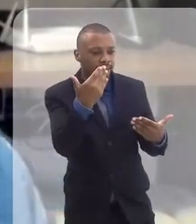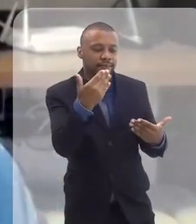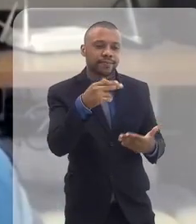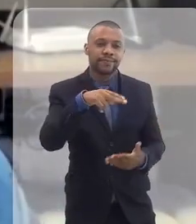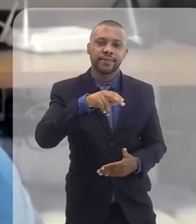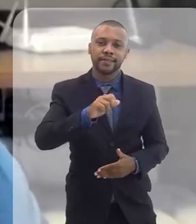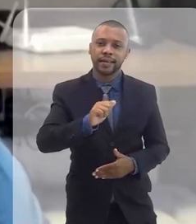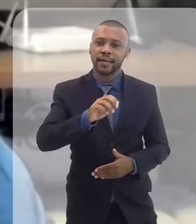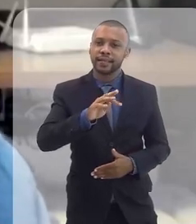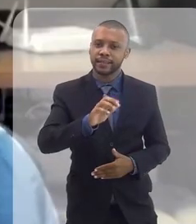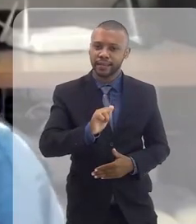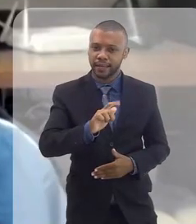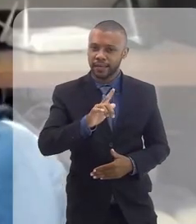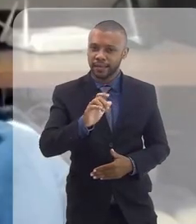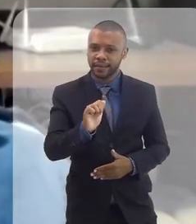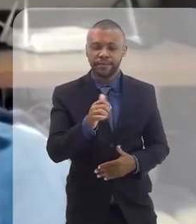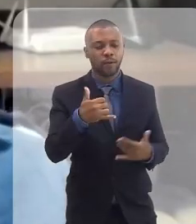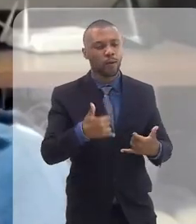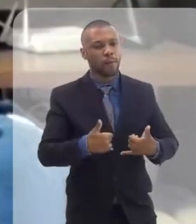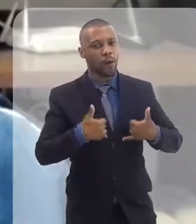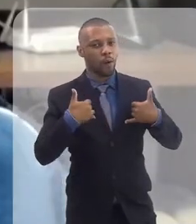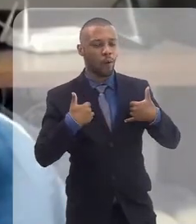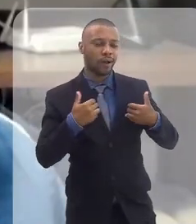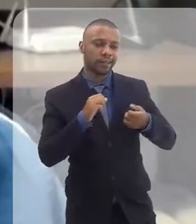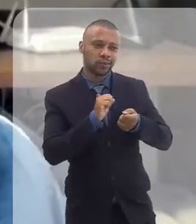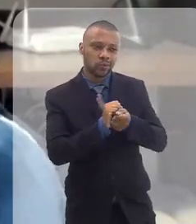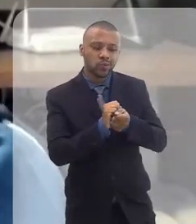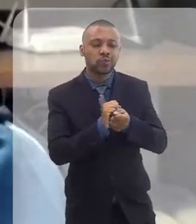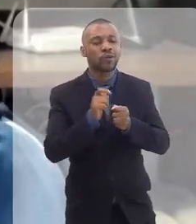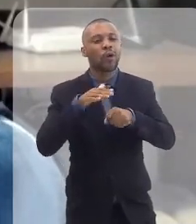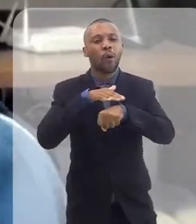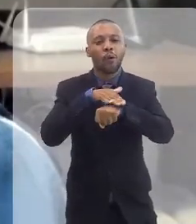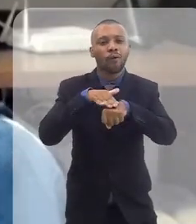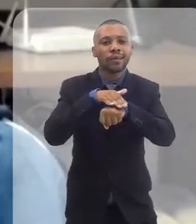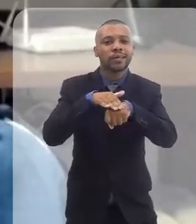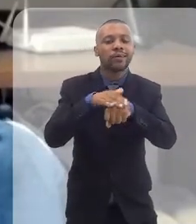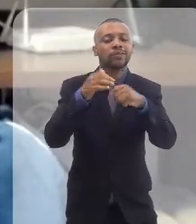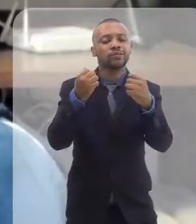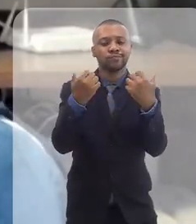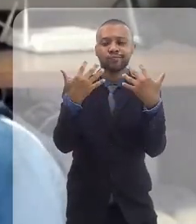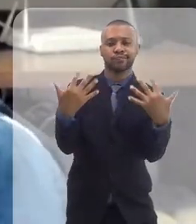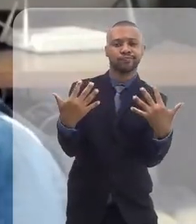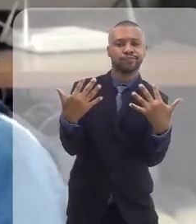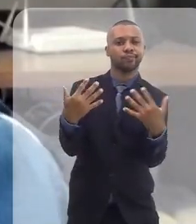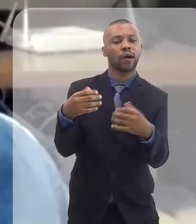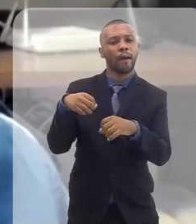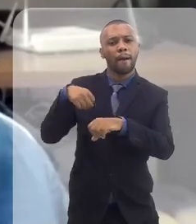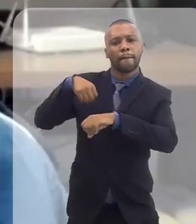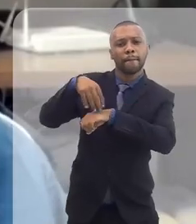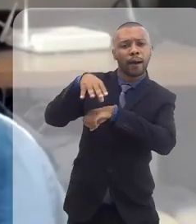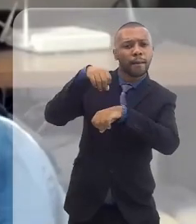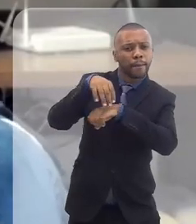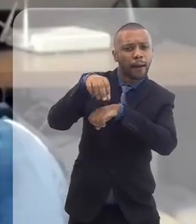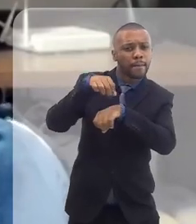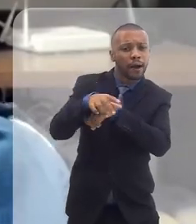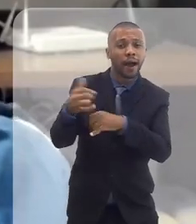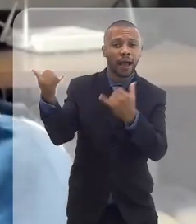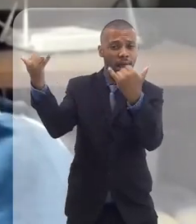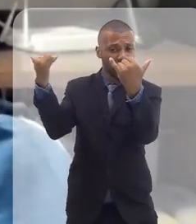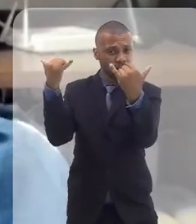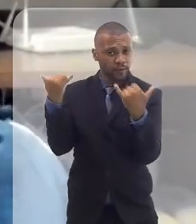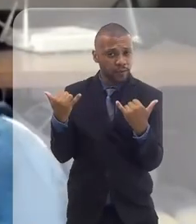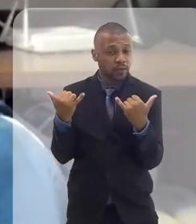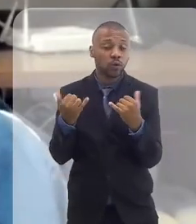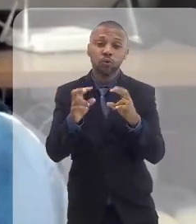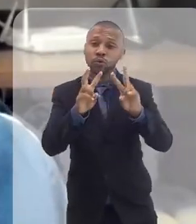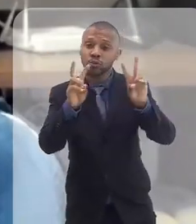obrigada, Natália. Uma honra estar aqui com você, conversando com o seu público, trazendo um pouco de informações